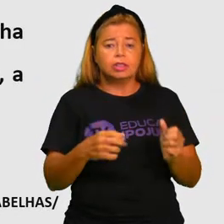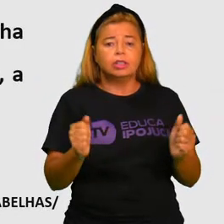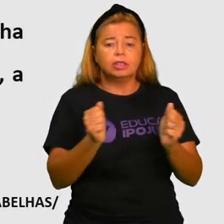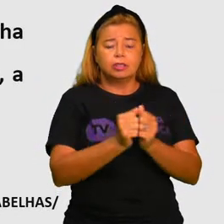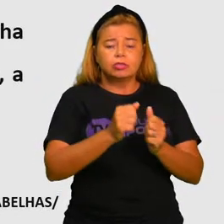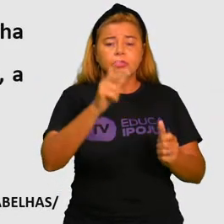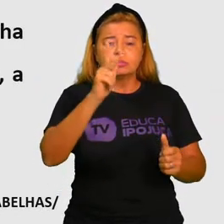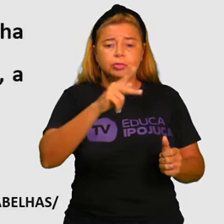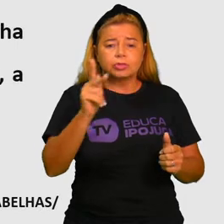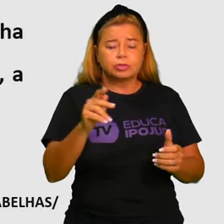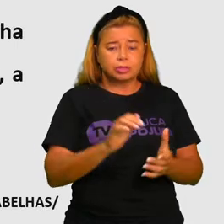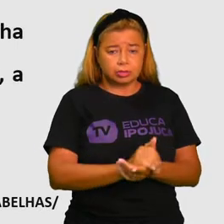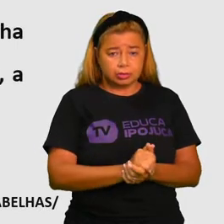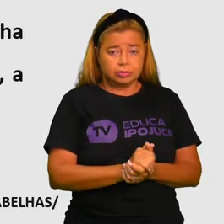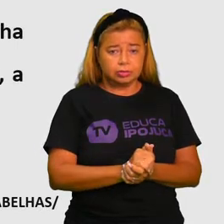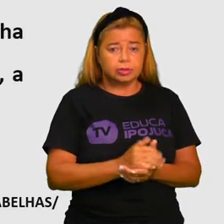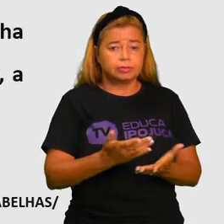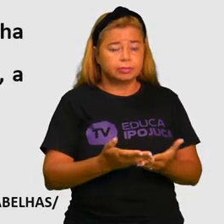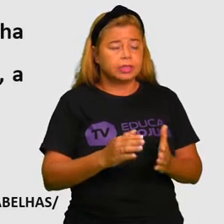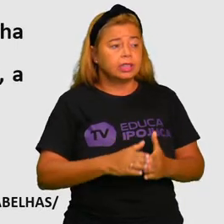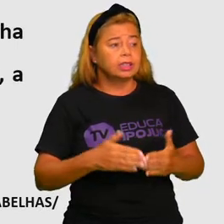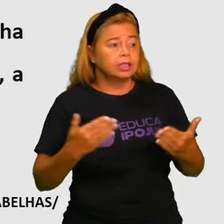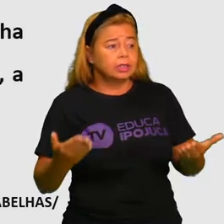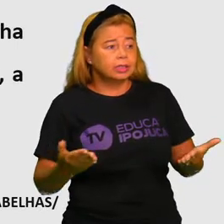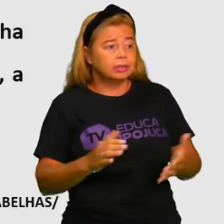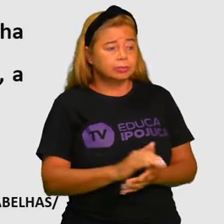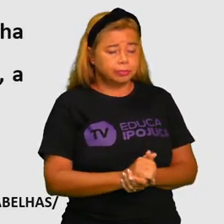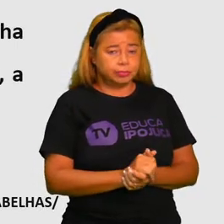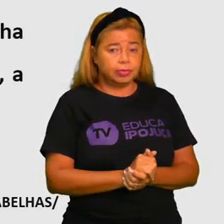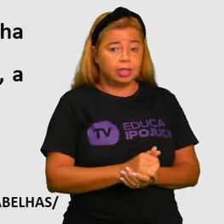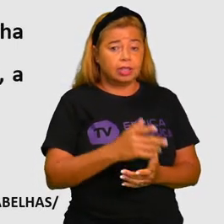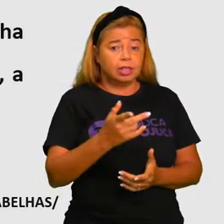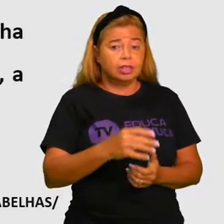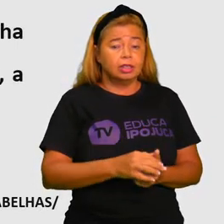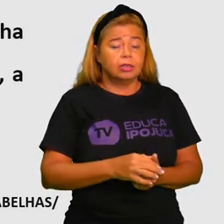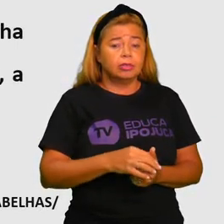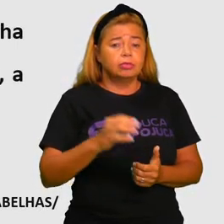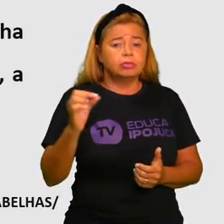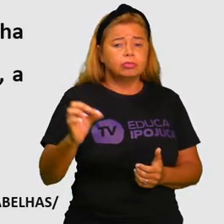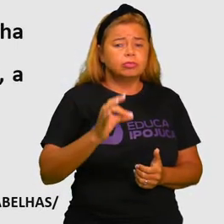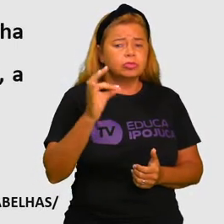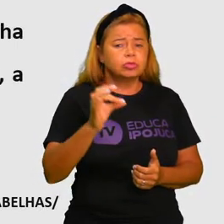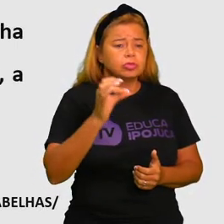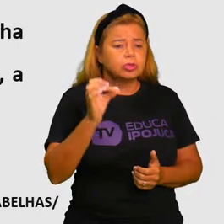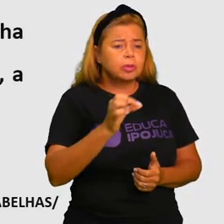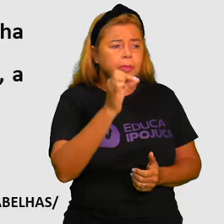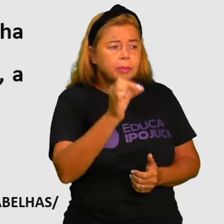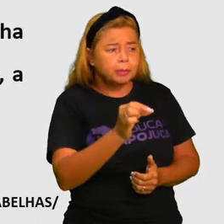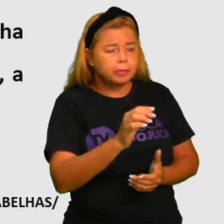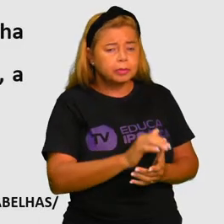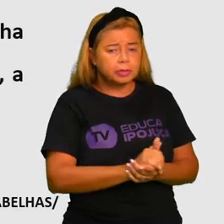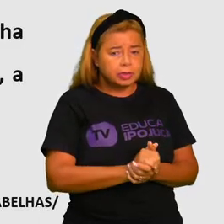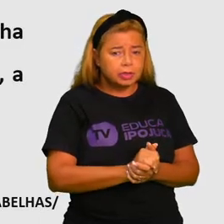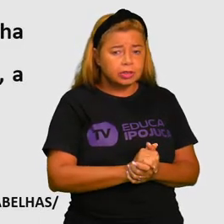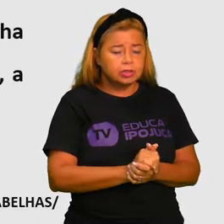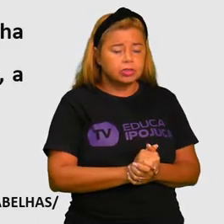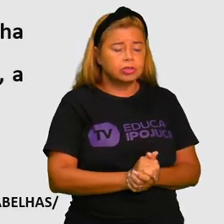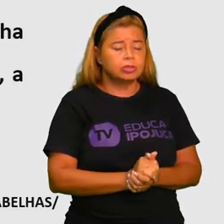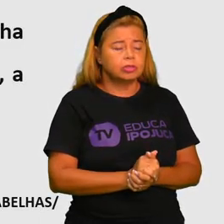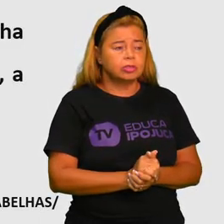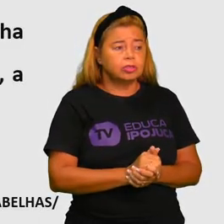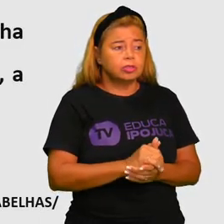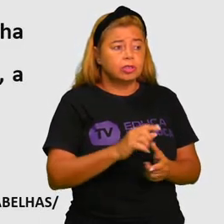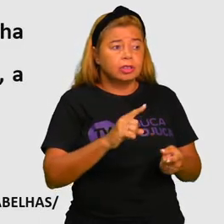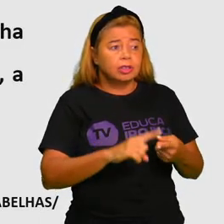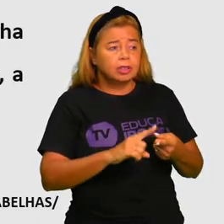até os 27 anos podem distanciamento social academia de convir 19 doença causada por um